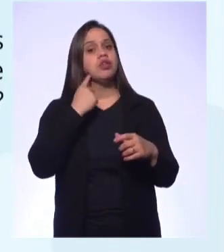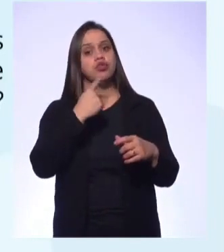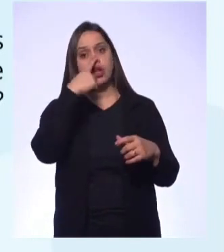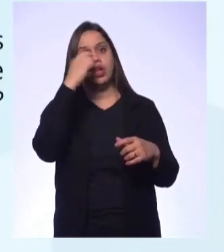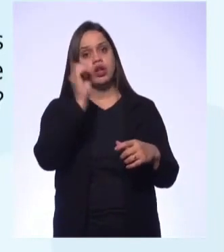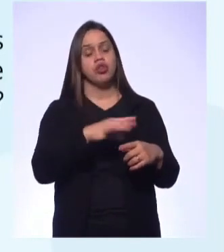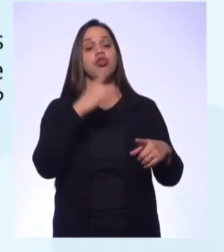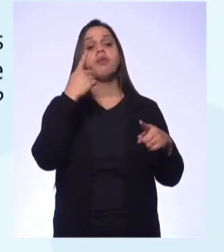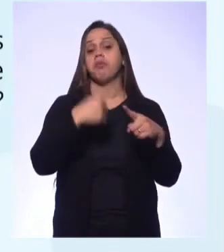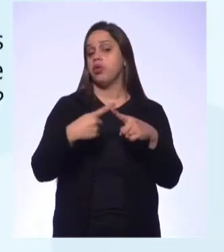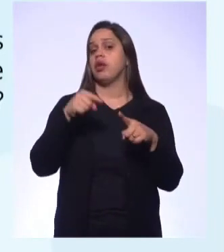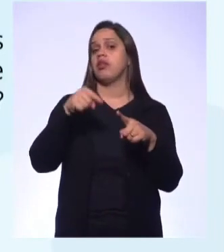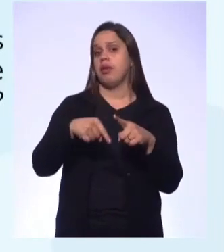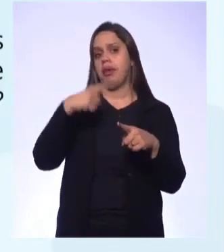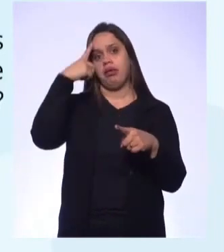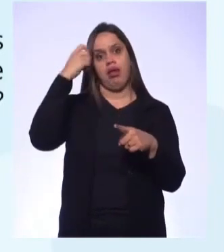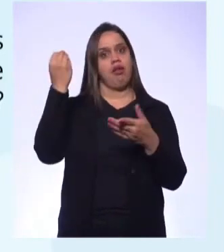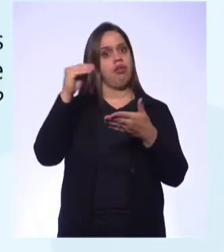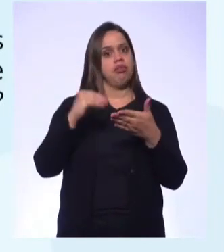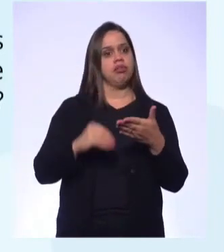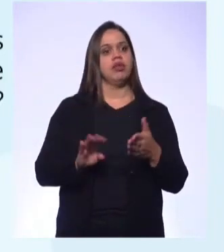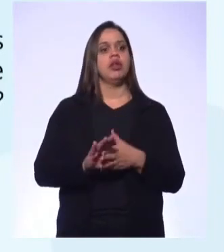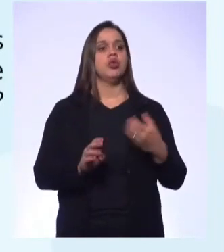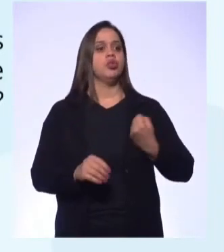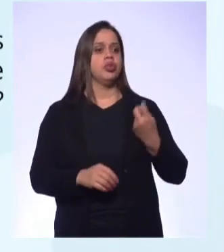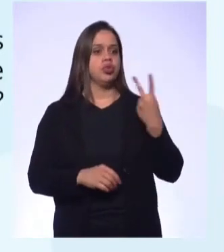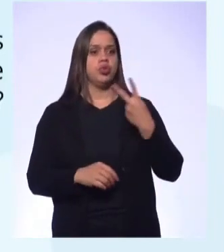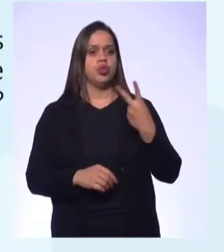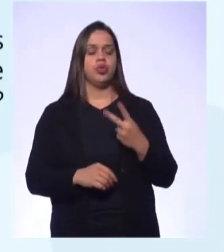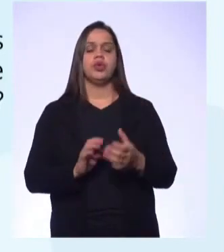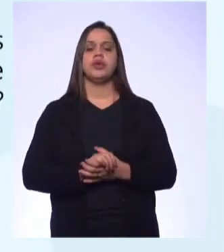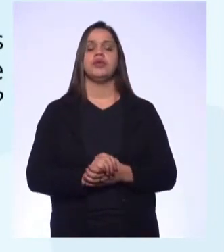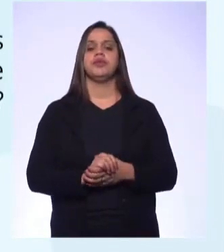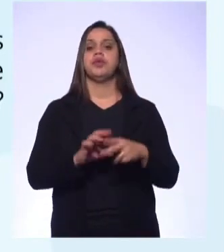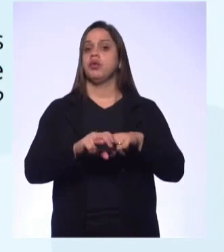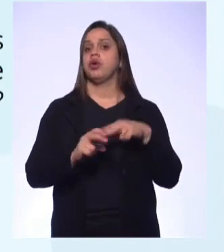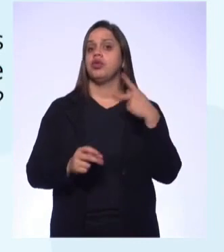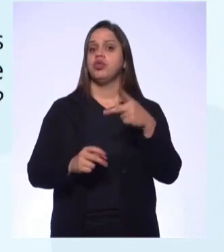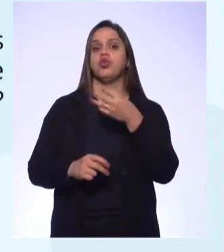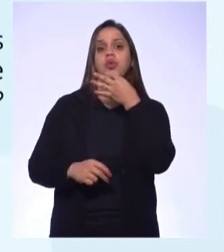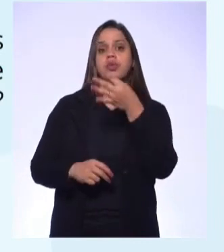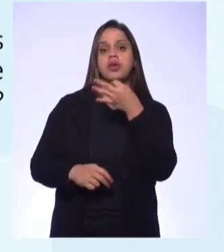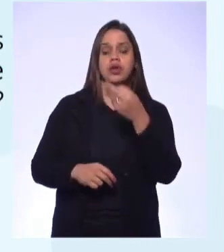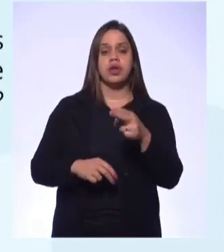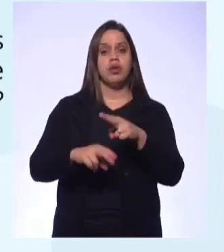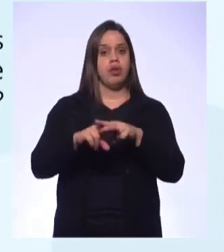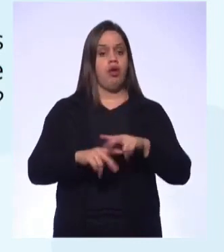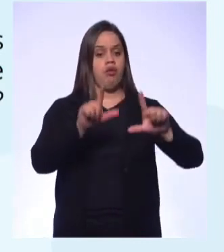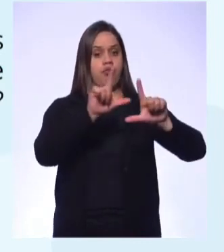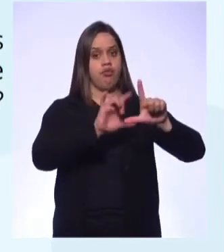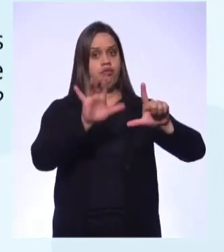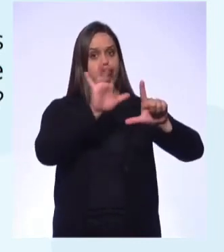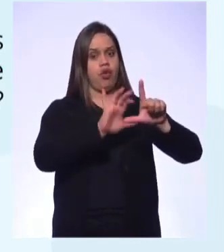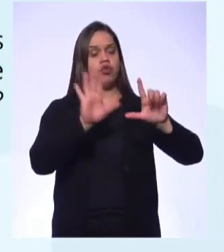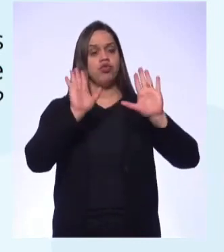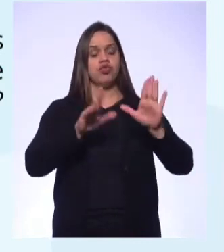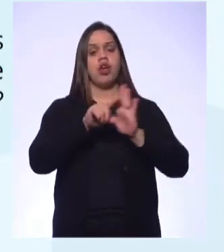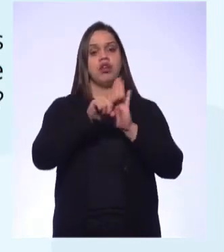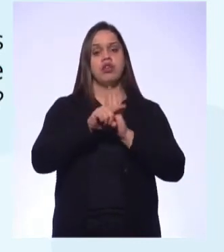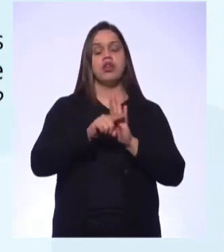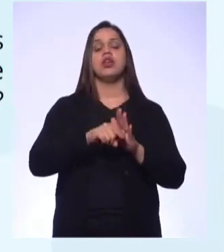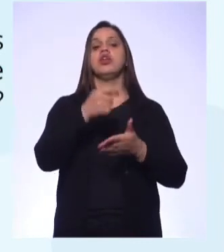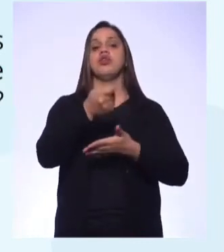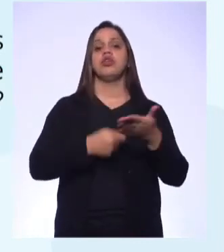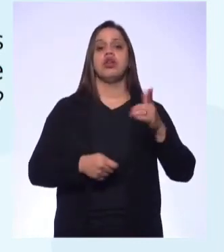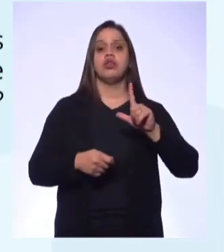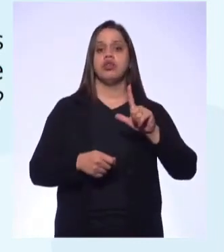levantar hipóteses para mim, tá bom? E a 2, em sua opinião, tendo em vista as fotos analisadas e o texto lar, docilar,